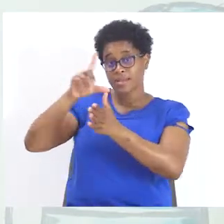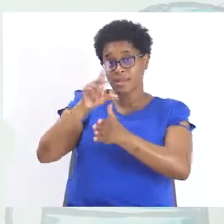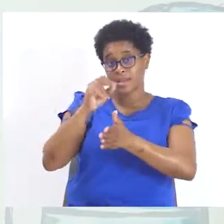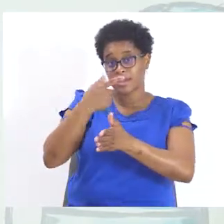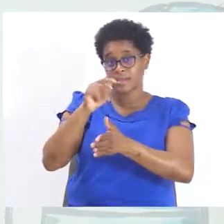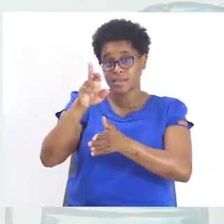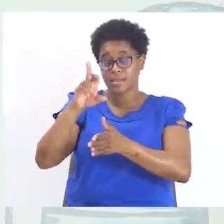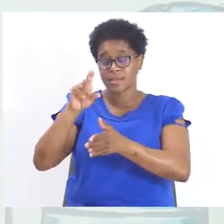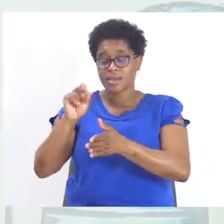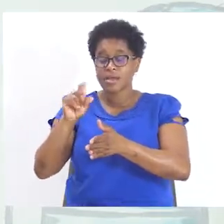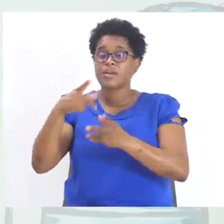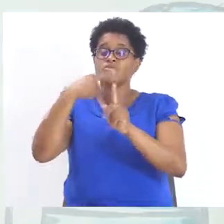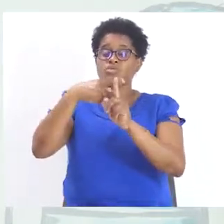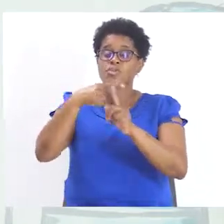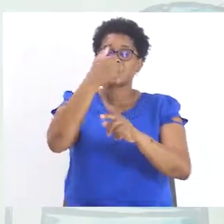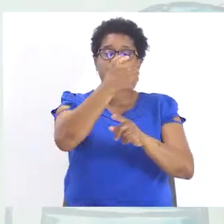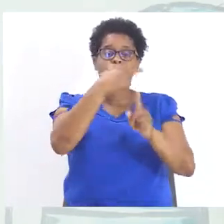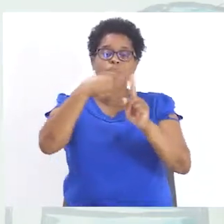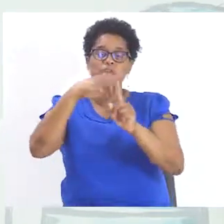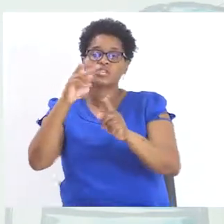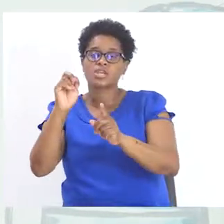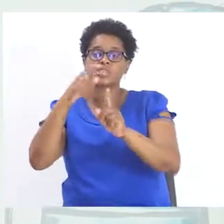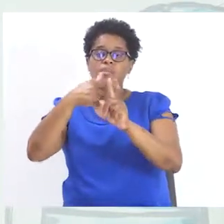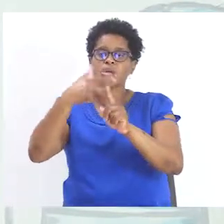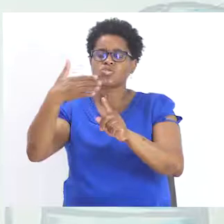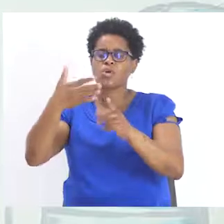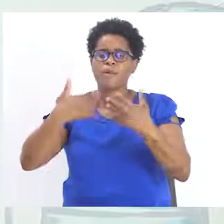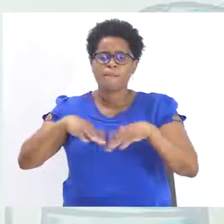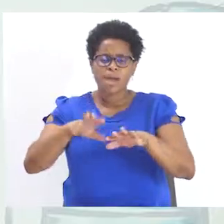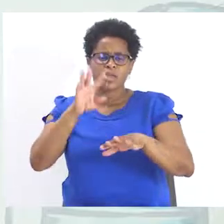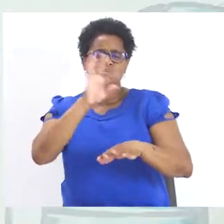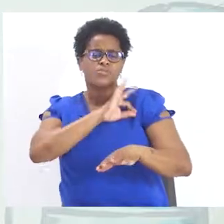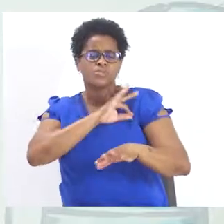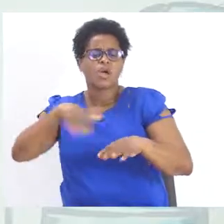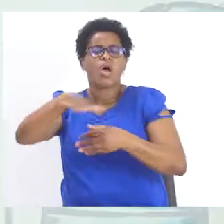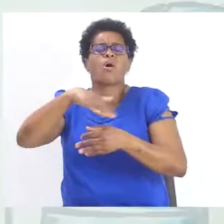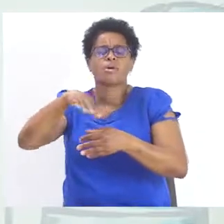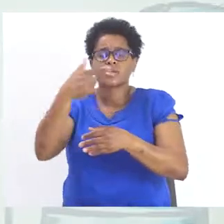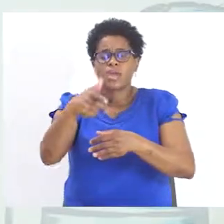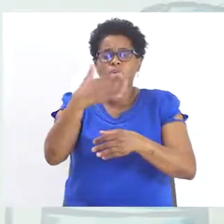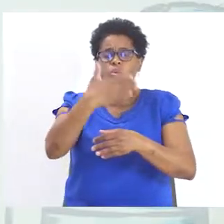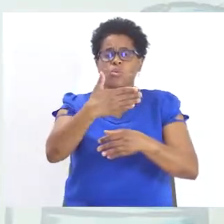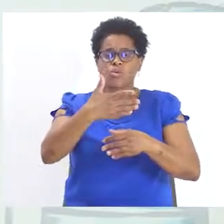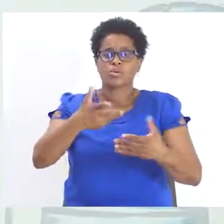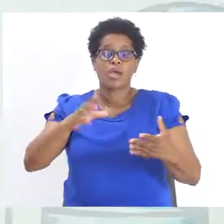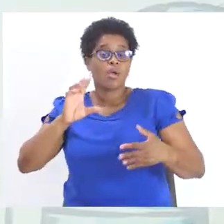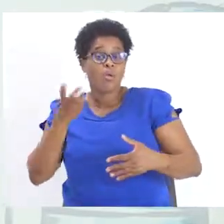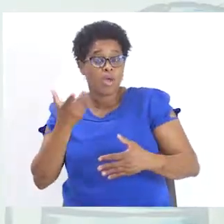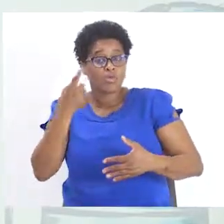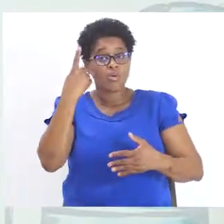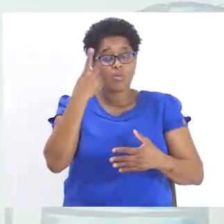expoentes. 5 mais 3 mais 1. Mas professor, de onde é que veio esse 1? Quando uma letra,